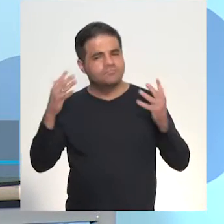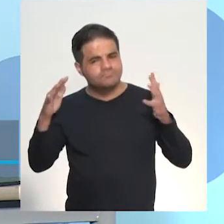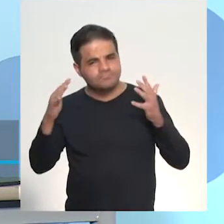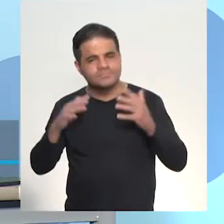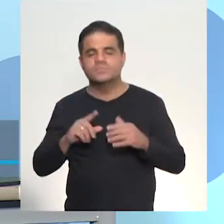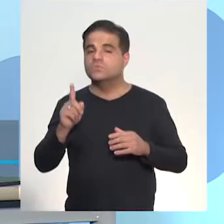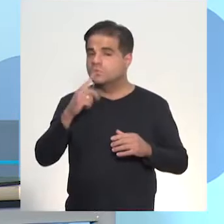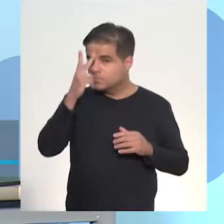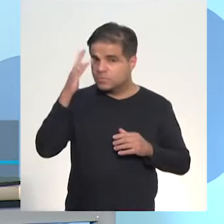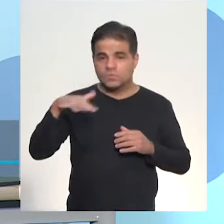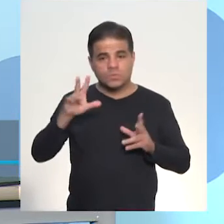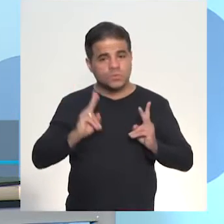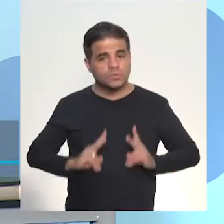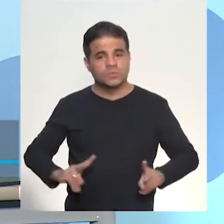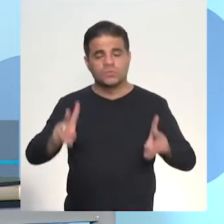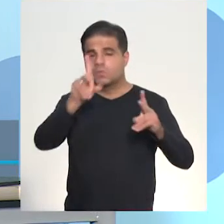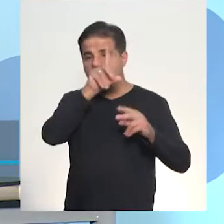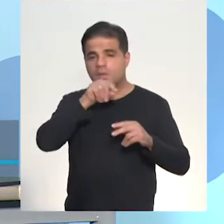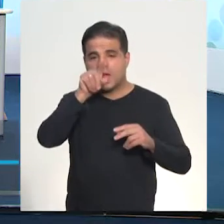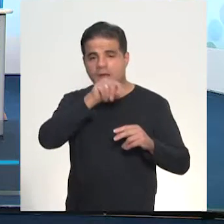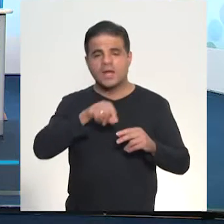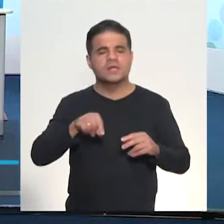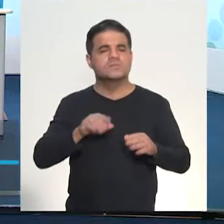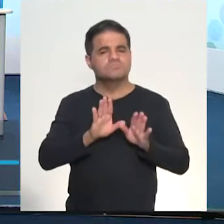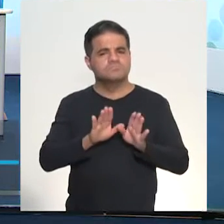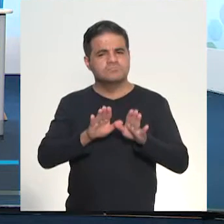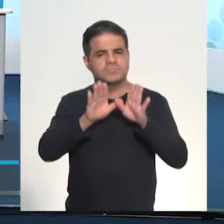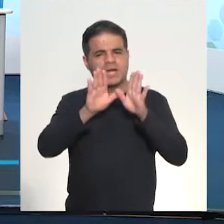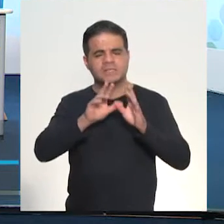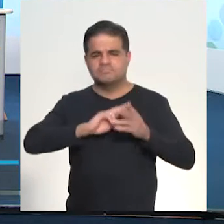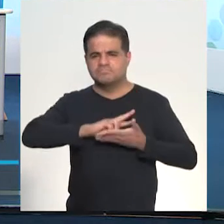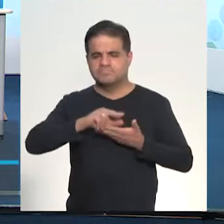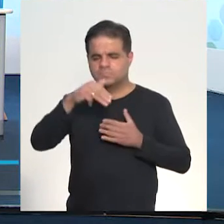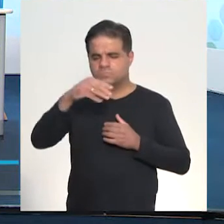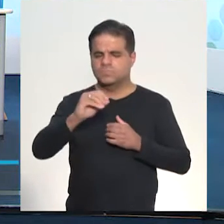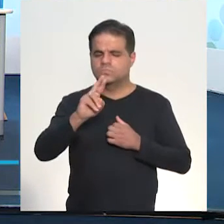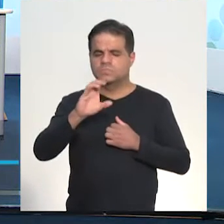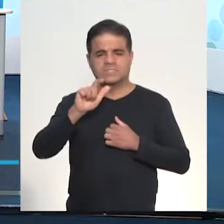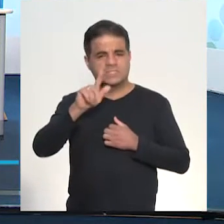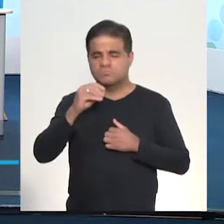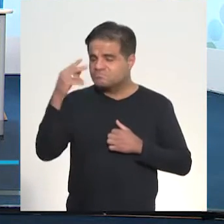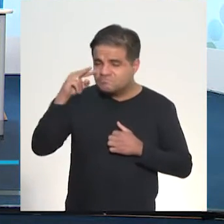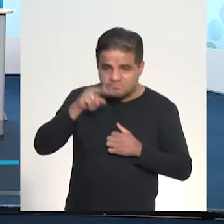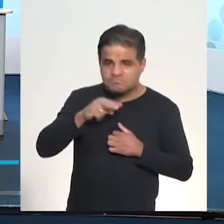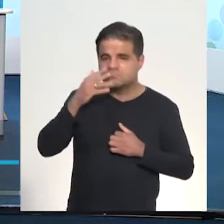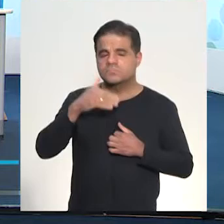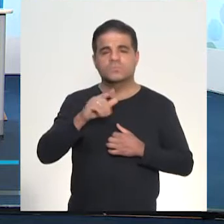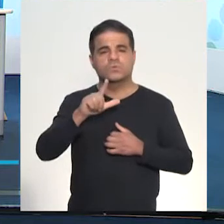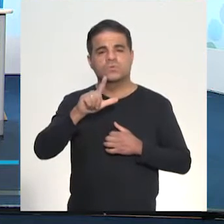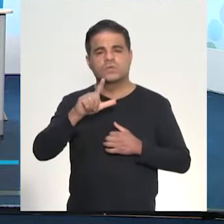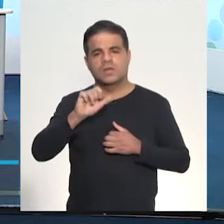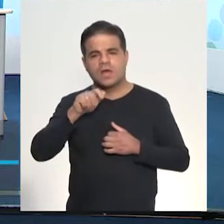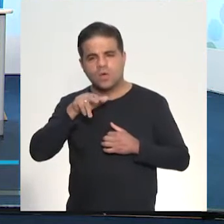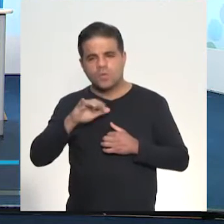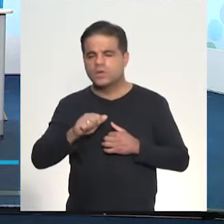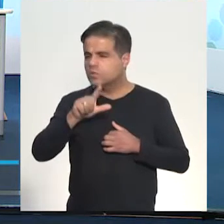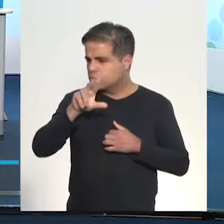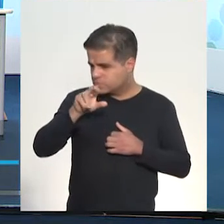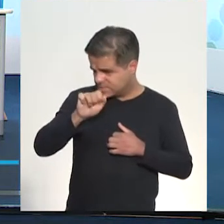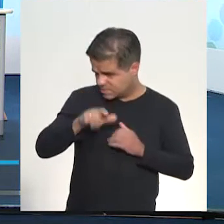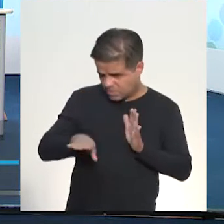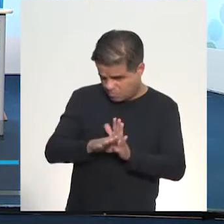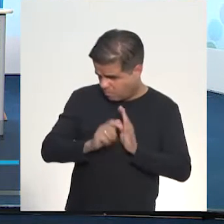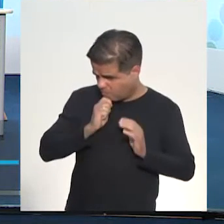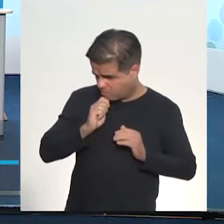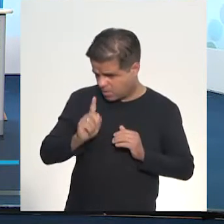Aqui o pessoal continuou nos pássaros. A gente aqui, falando viu? pássaros, morcegos aqui, né? Então, eu não vi morcego. Eu queria Laure comentar exatamente Luciel, isso. acho que não chegou aí para você, mas chegou aqui,